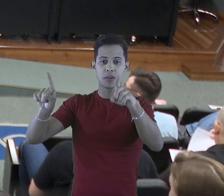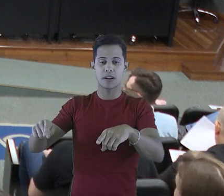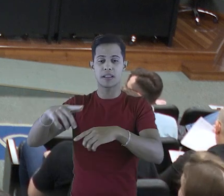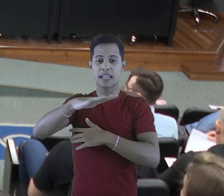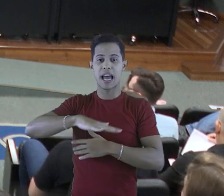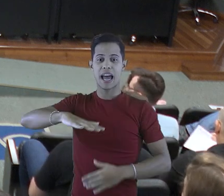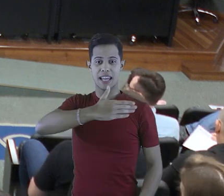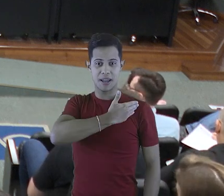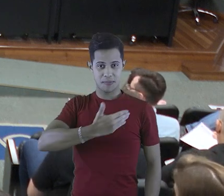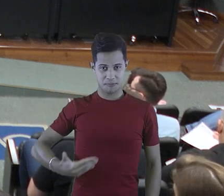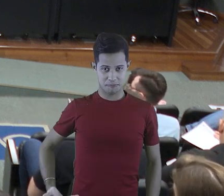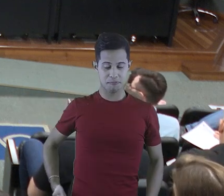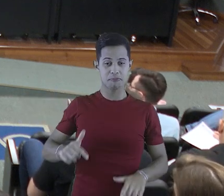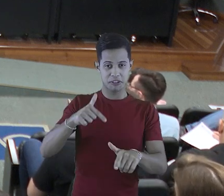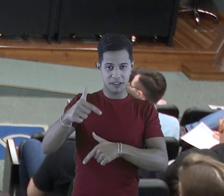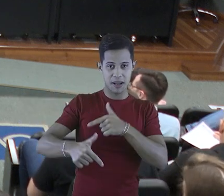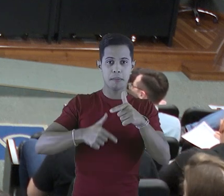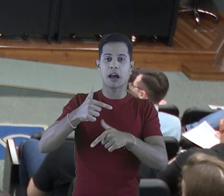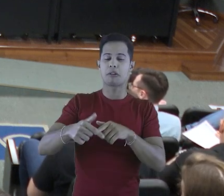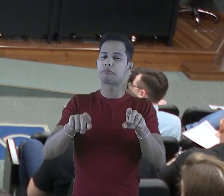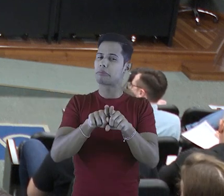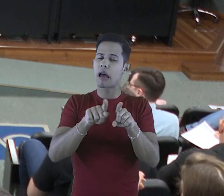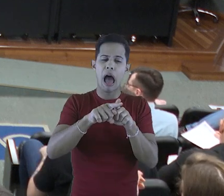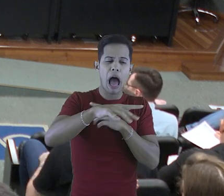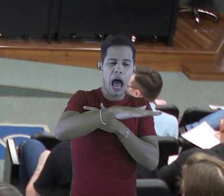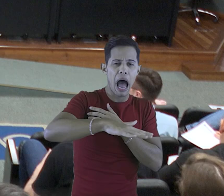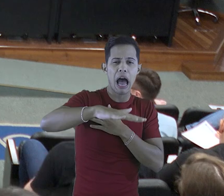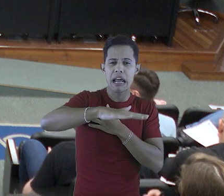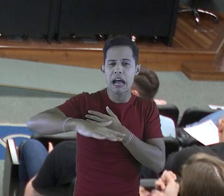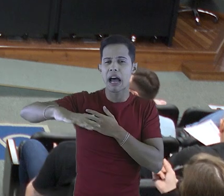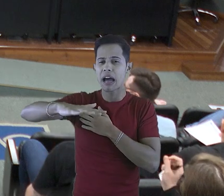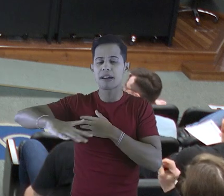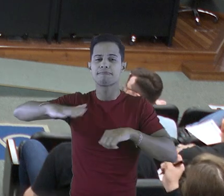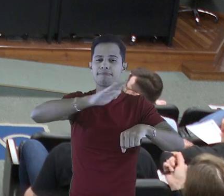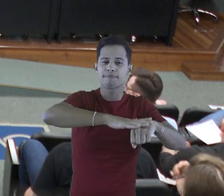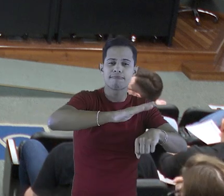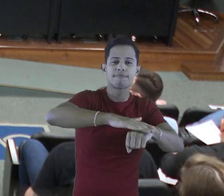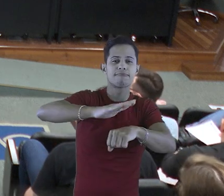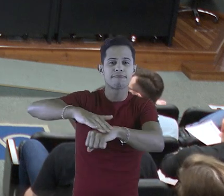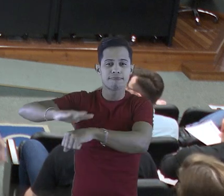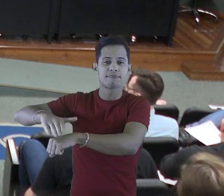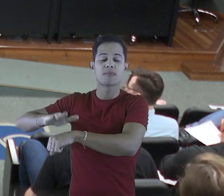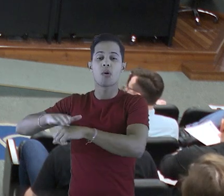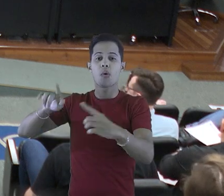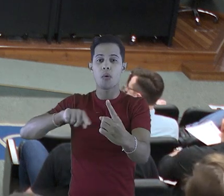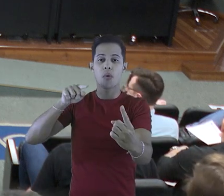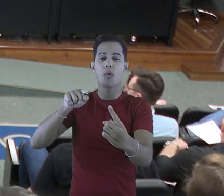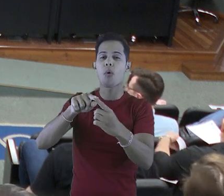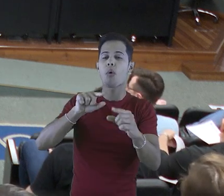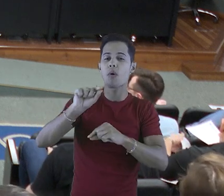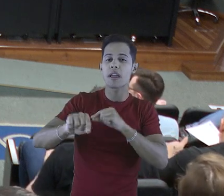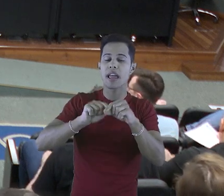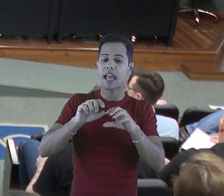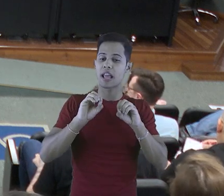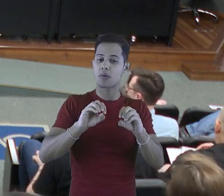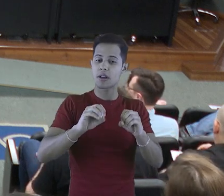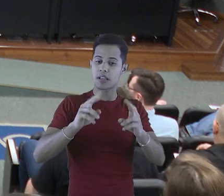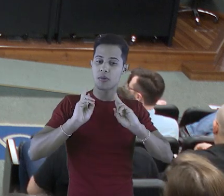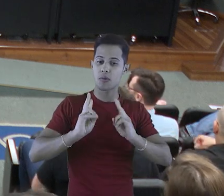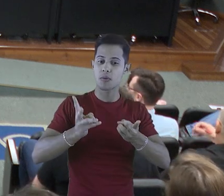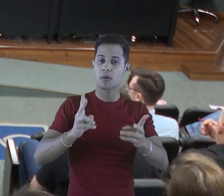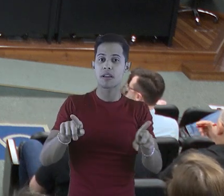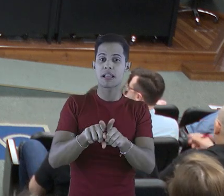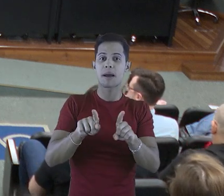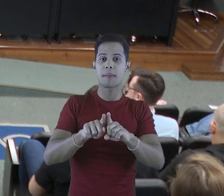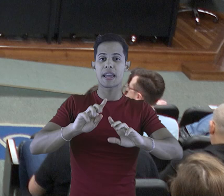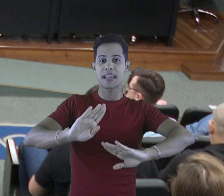serviços de excelência em suas respectivas áreas de atuação e competência, propiciando processos de educação continuada e de desenvolvimento